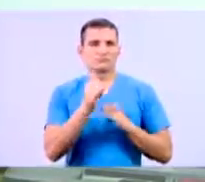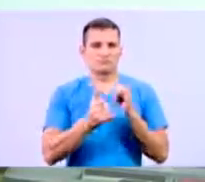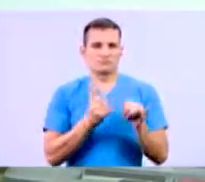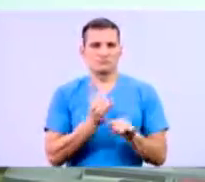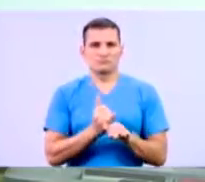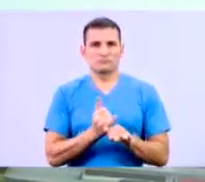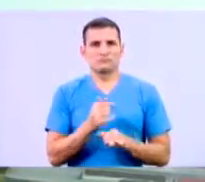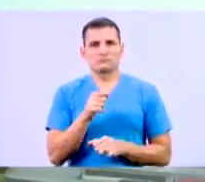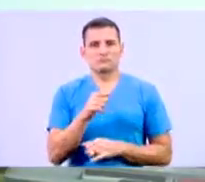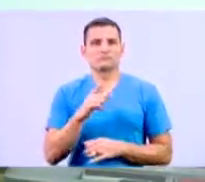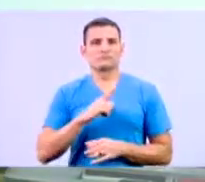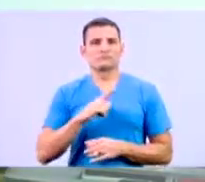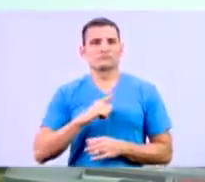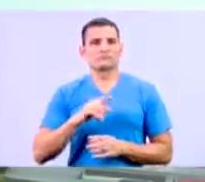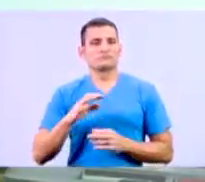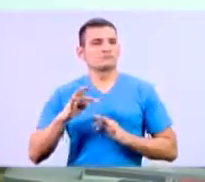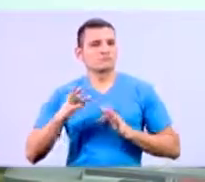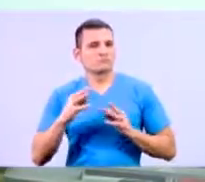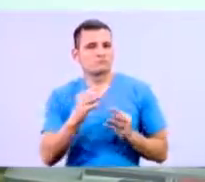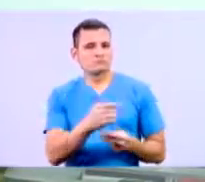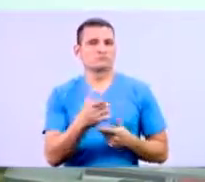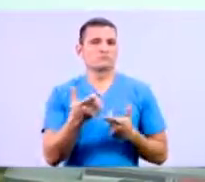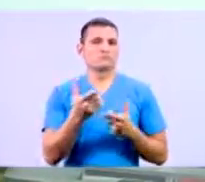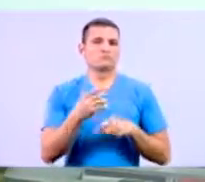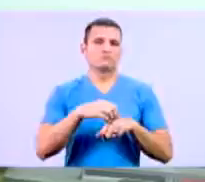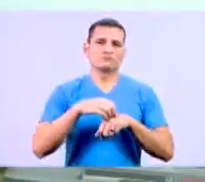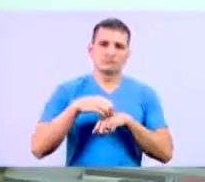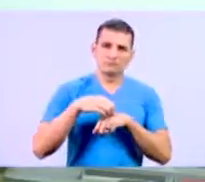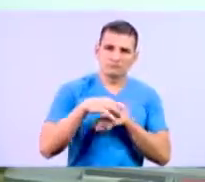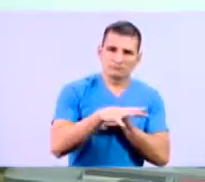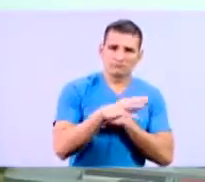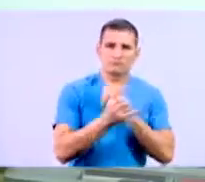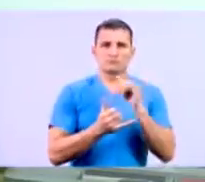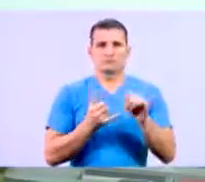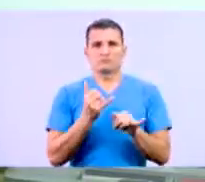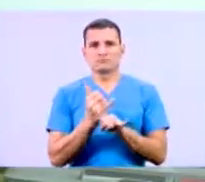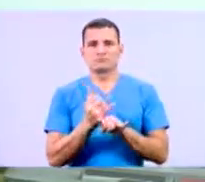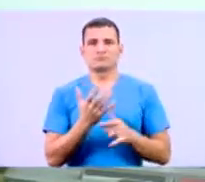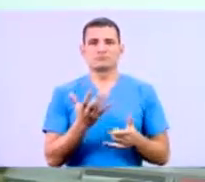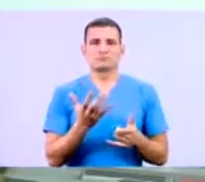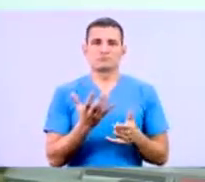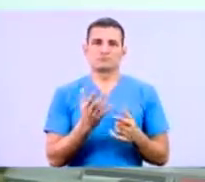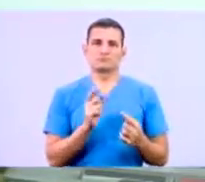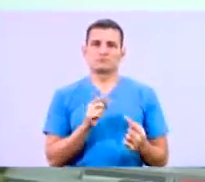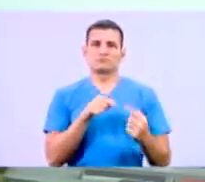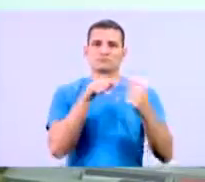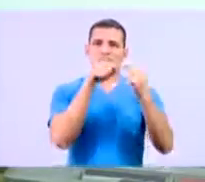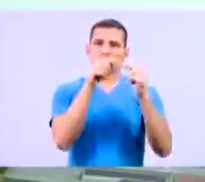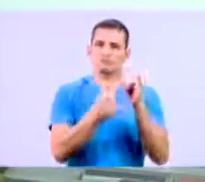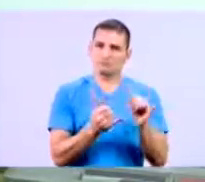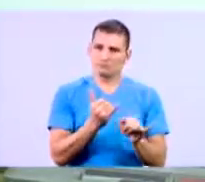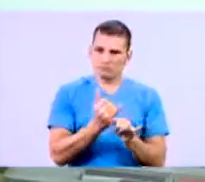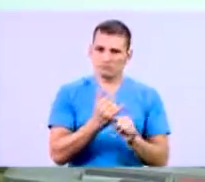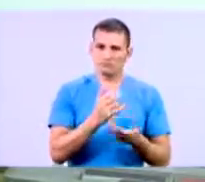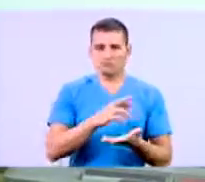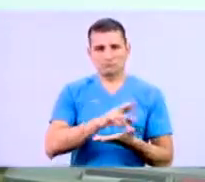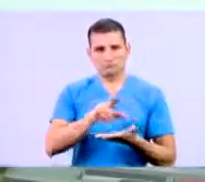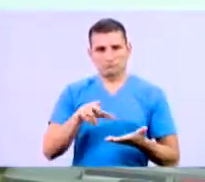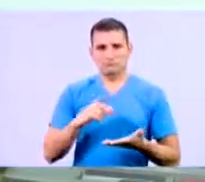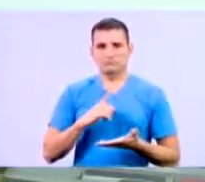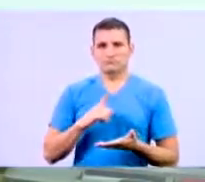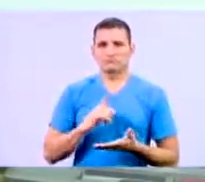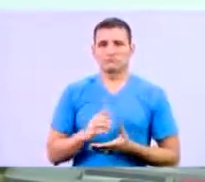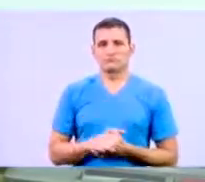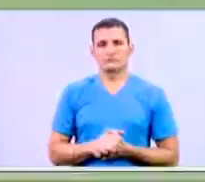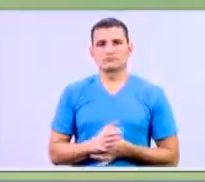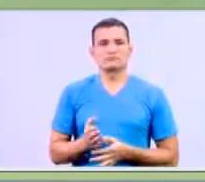passa todo o nosso tráfego, é ali que passa a distribuição para a gente chegar e conectar na internet, enfim. Ok? Vamos